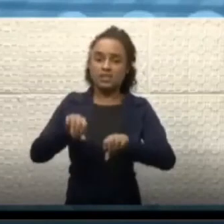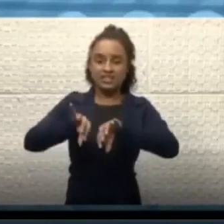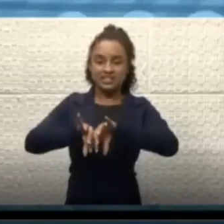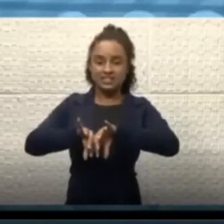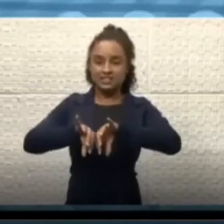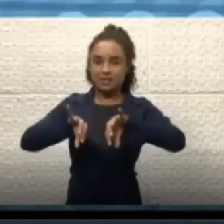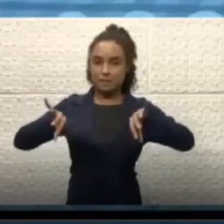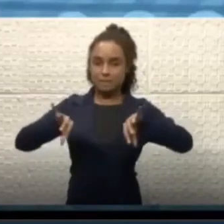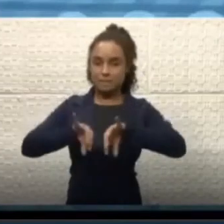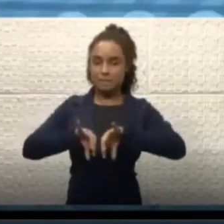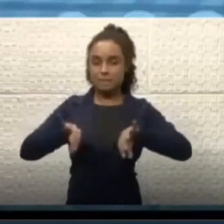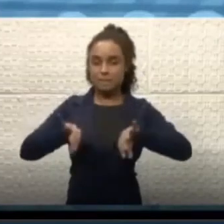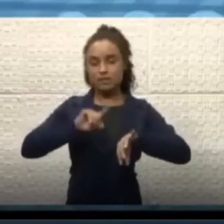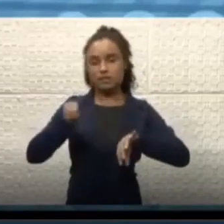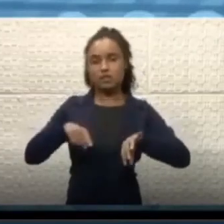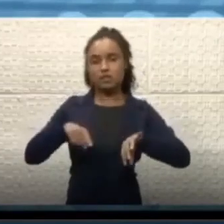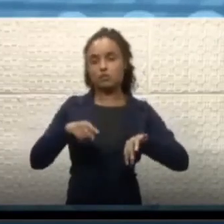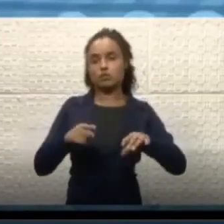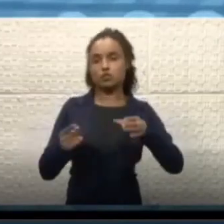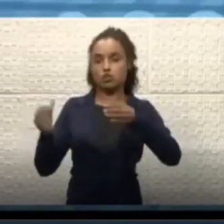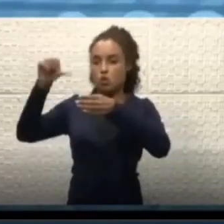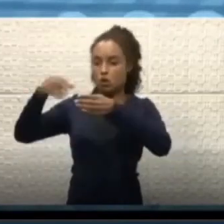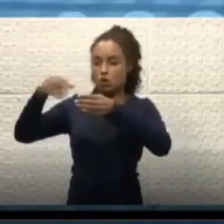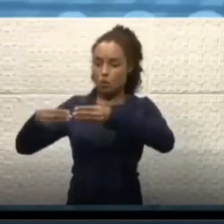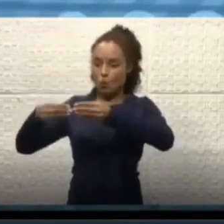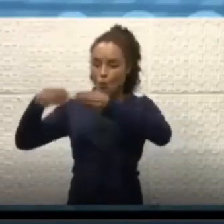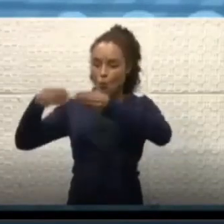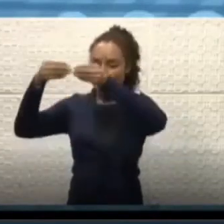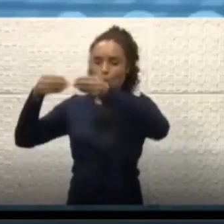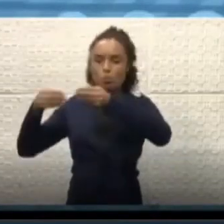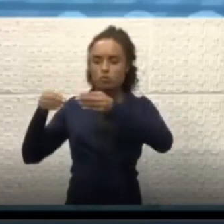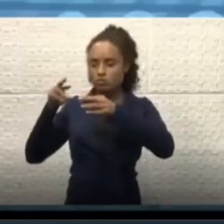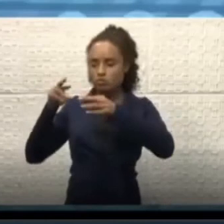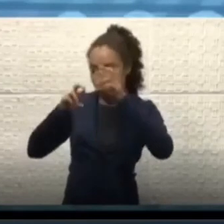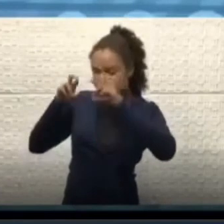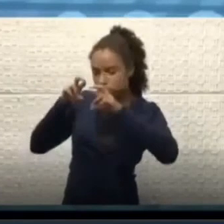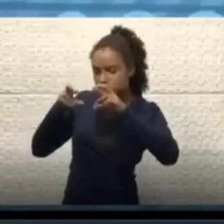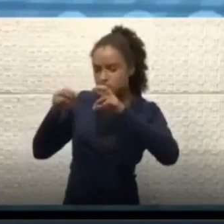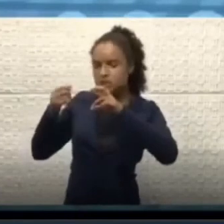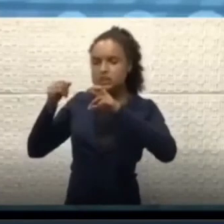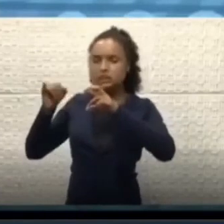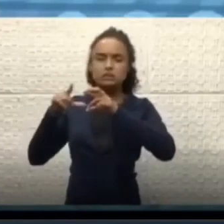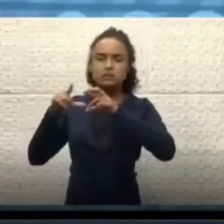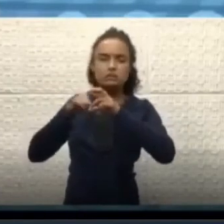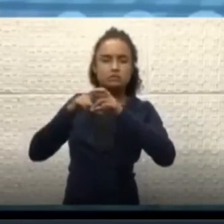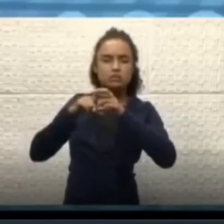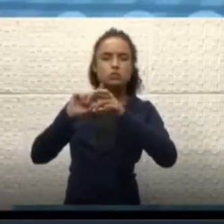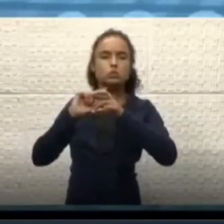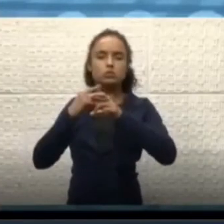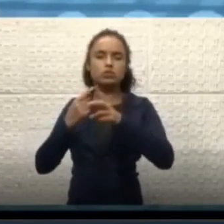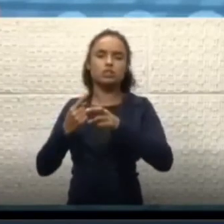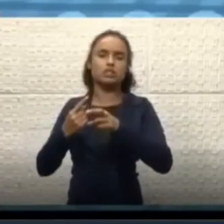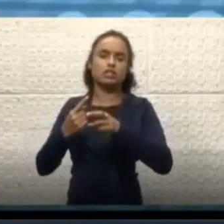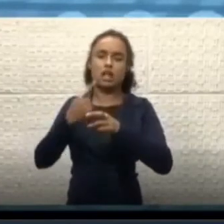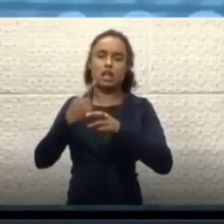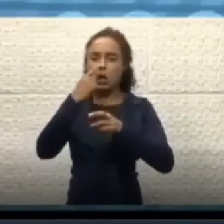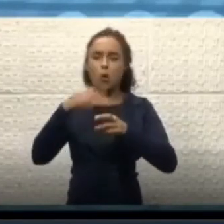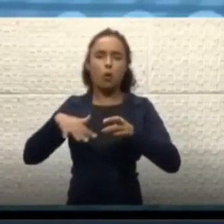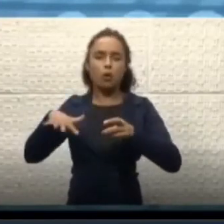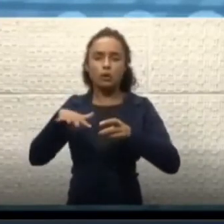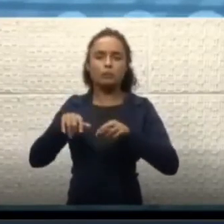separado. E depois a gente vai poder filtrar isso para verificar componentes, para verificar possíveis